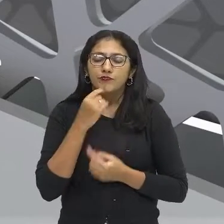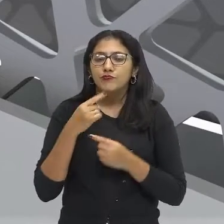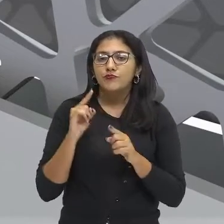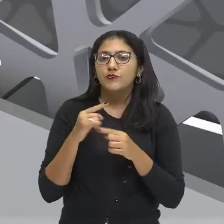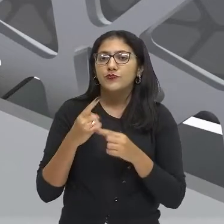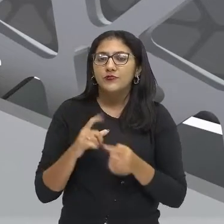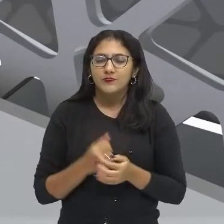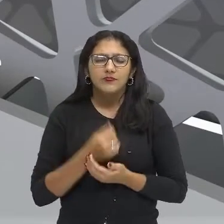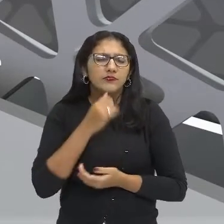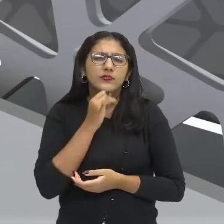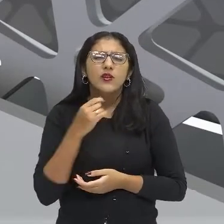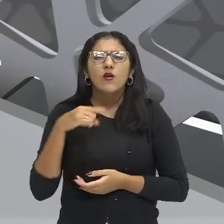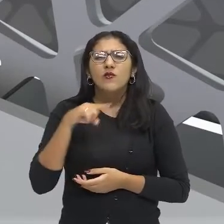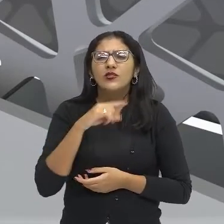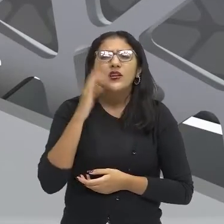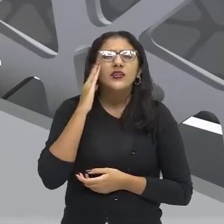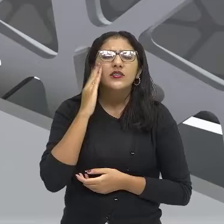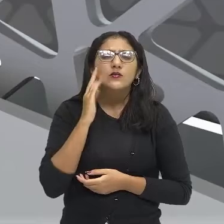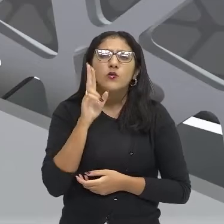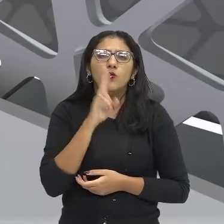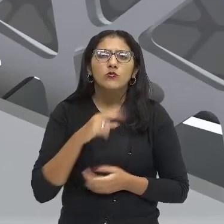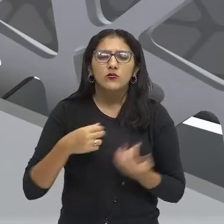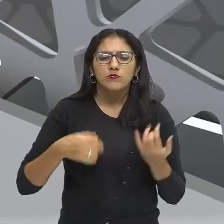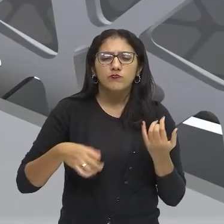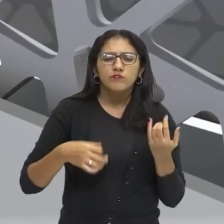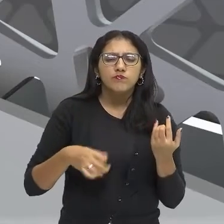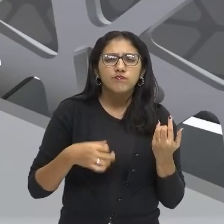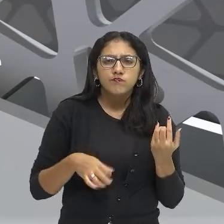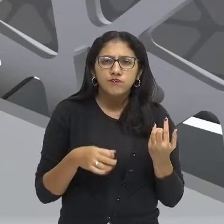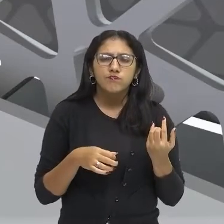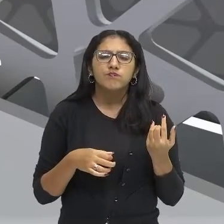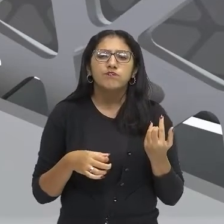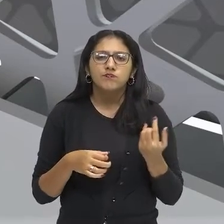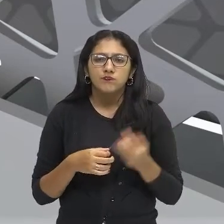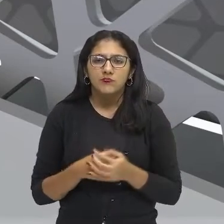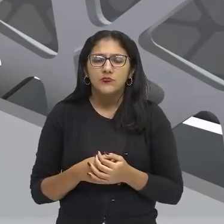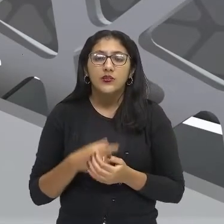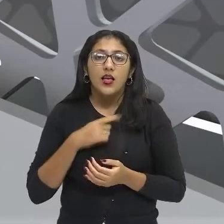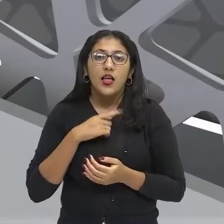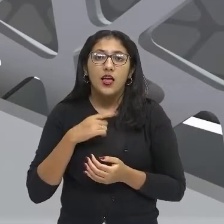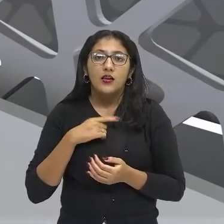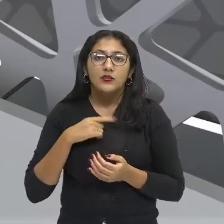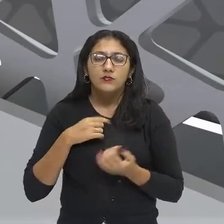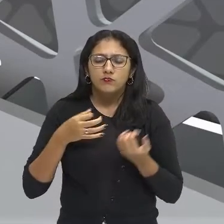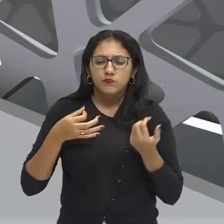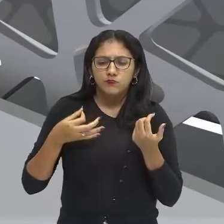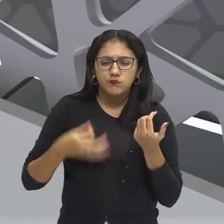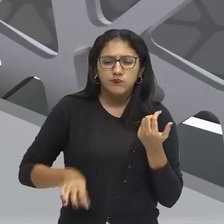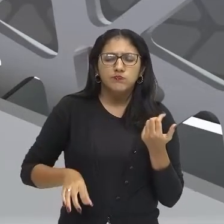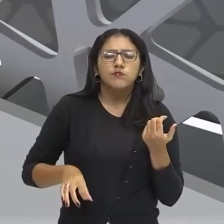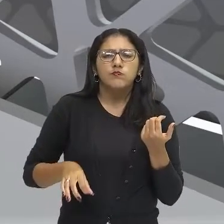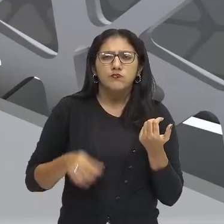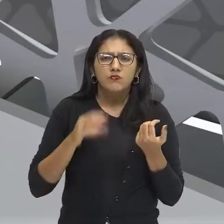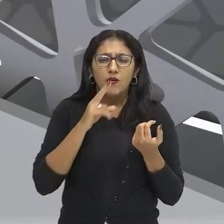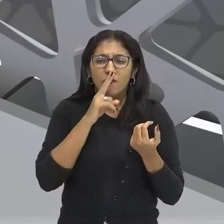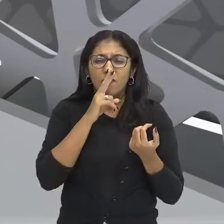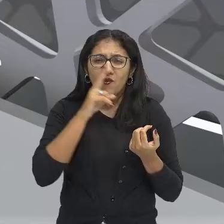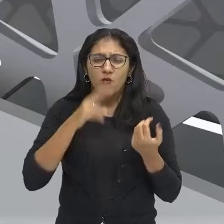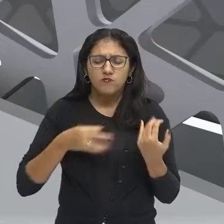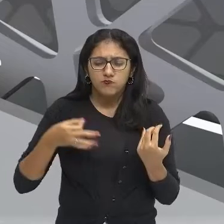Quem de vocês aí sabe tocar violão, né? Então sempre tem no violão, aquela batida mais